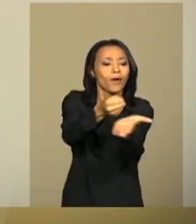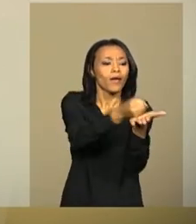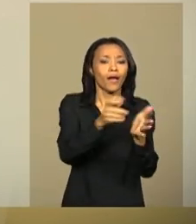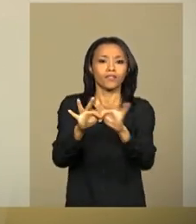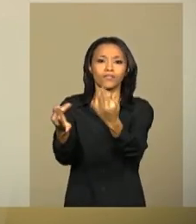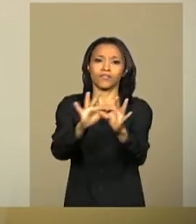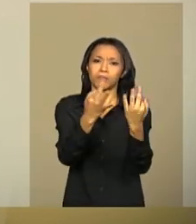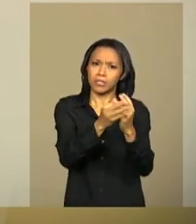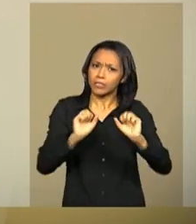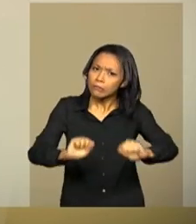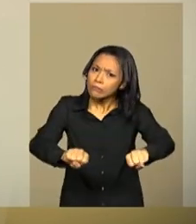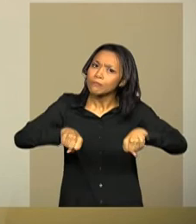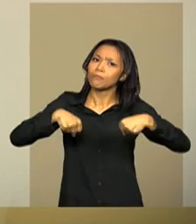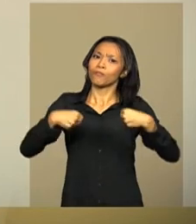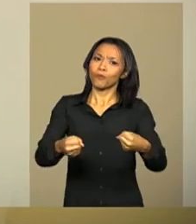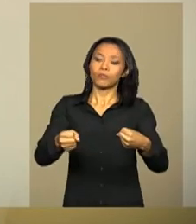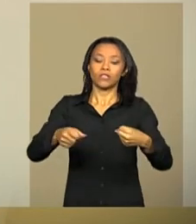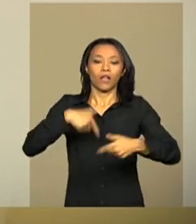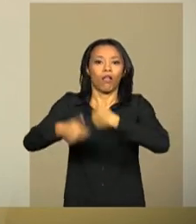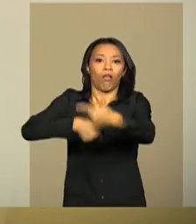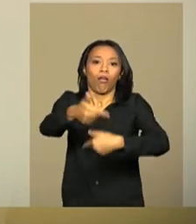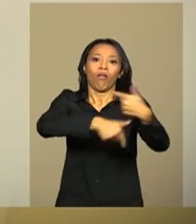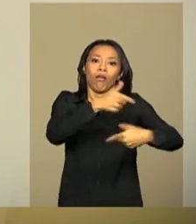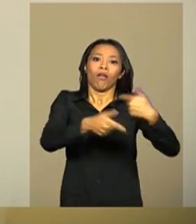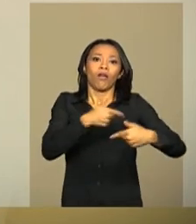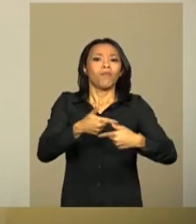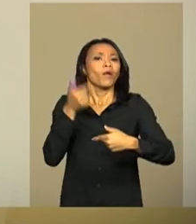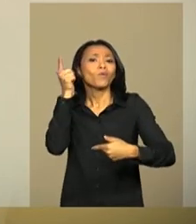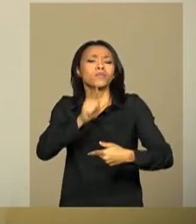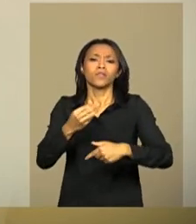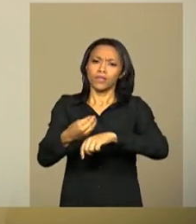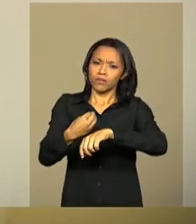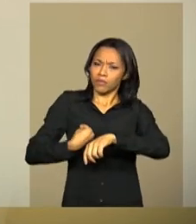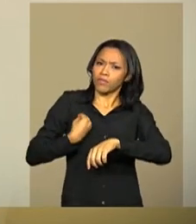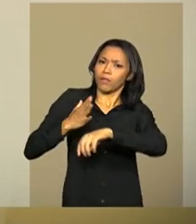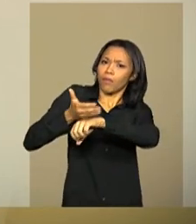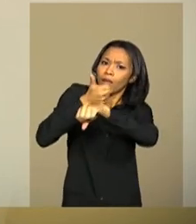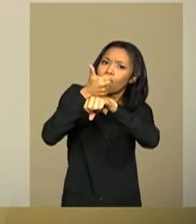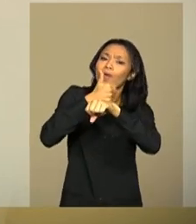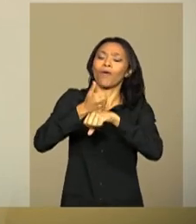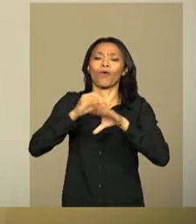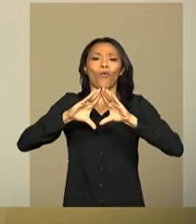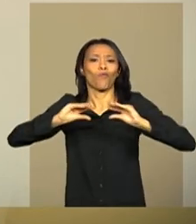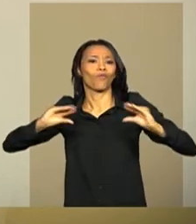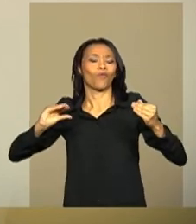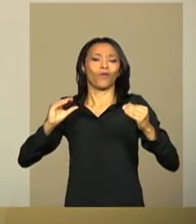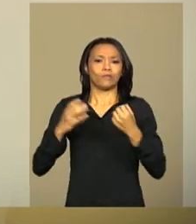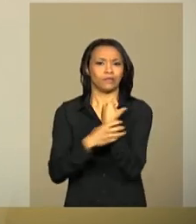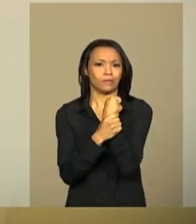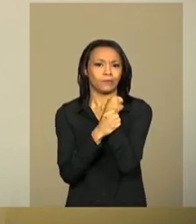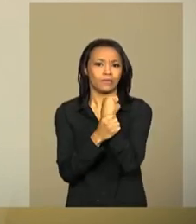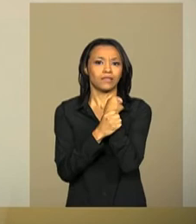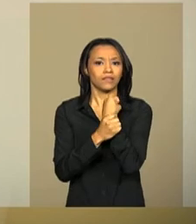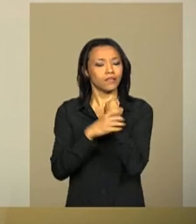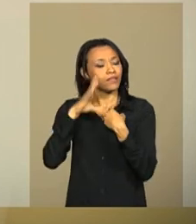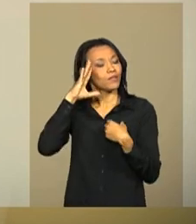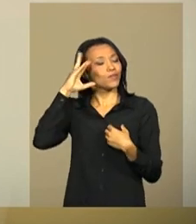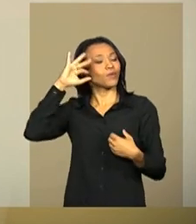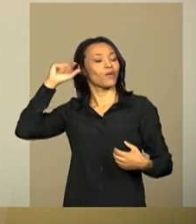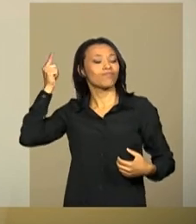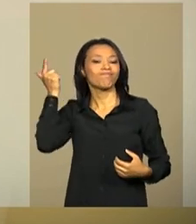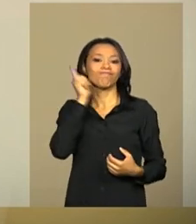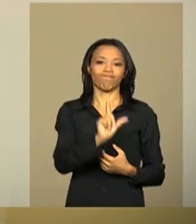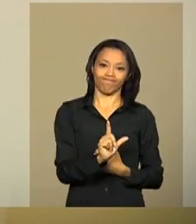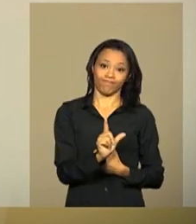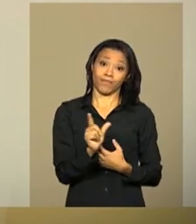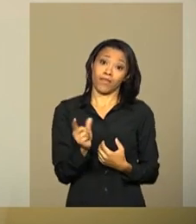no grande esforço que fazem para ter uma vida melhor uma vida digna com mais conforto e segurança e realizar seus sonhos